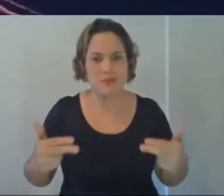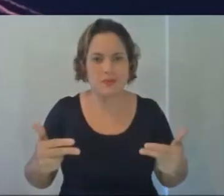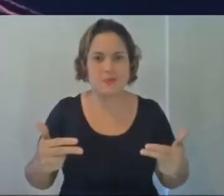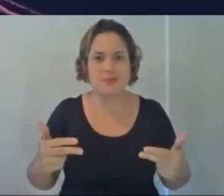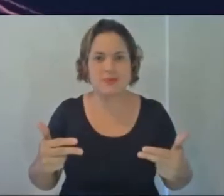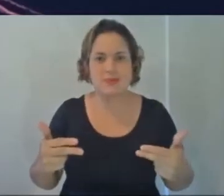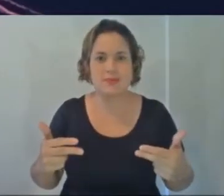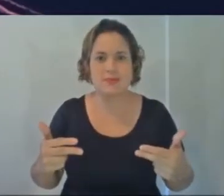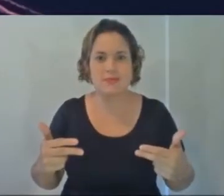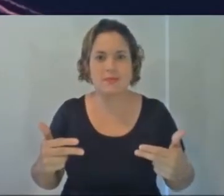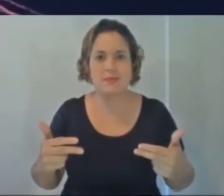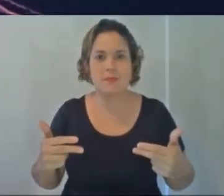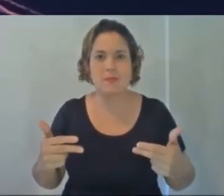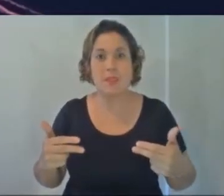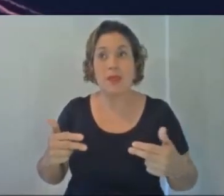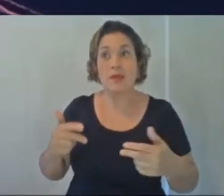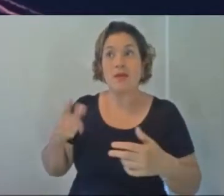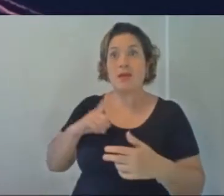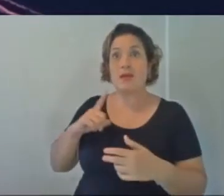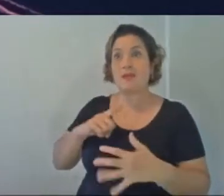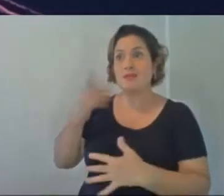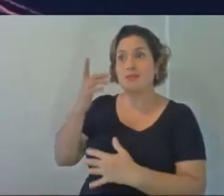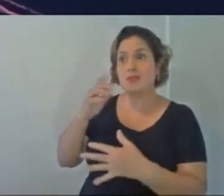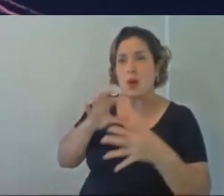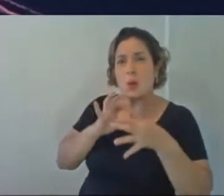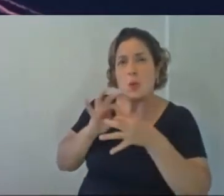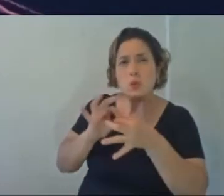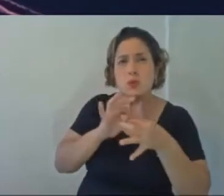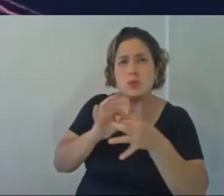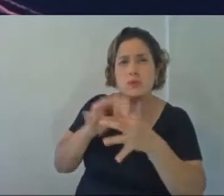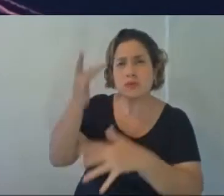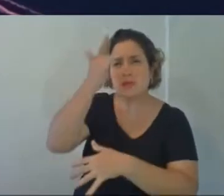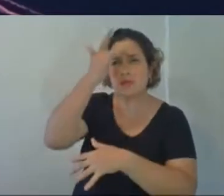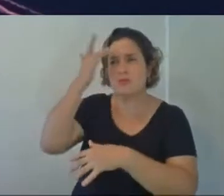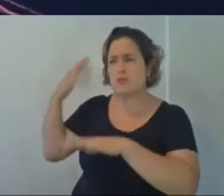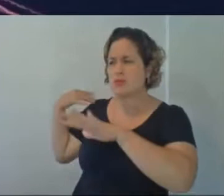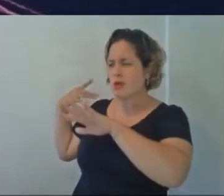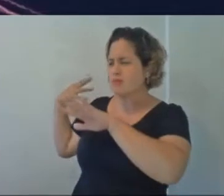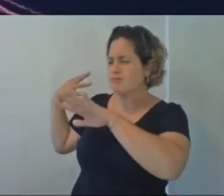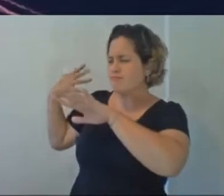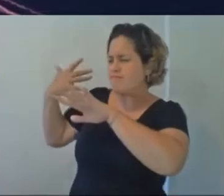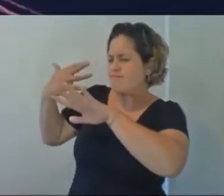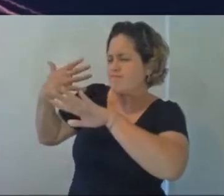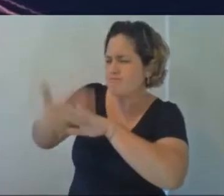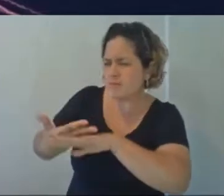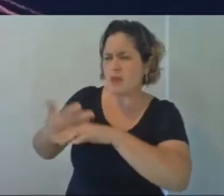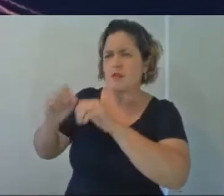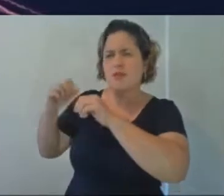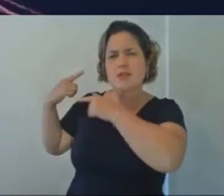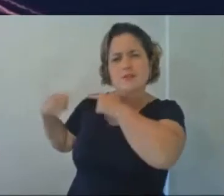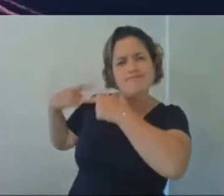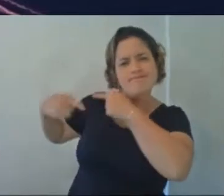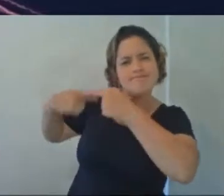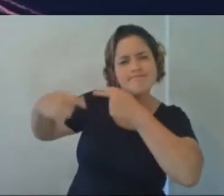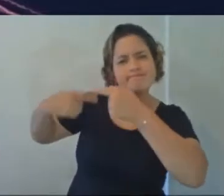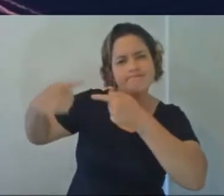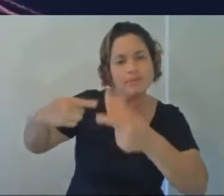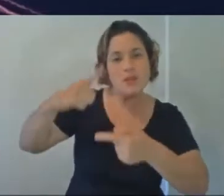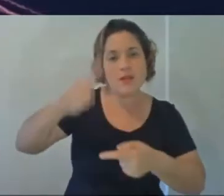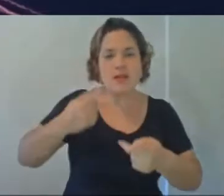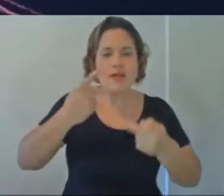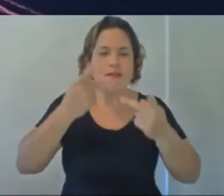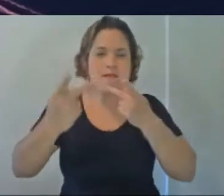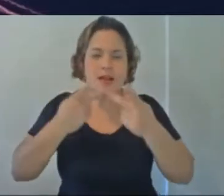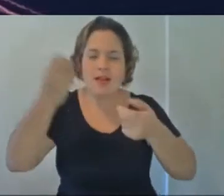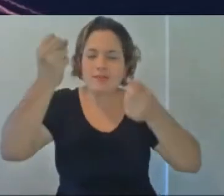e ele vem junto com os nossos antepassados através da oralidade, passando de geração a geração.